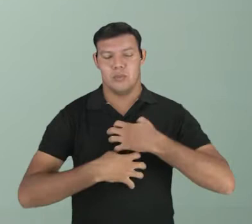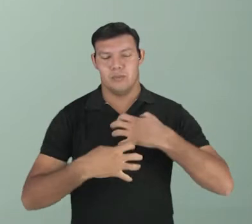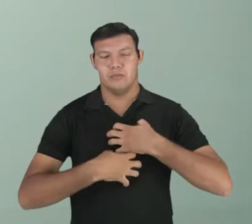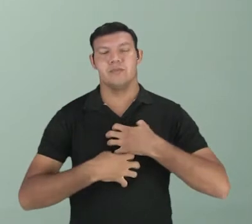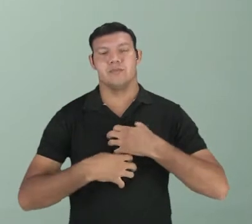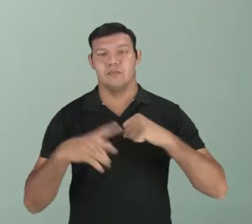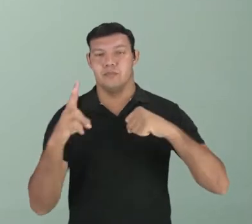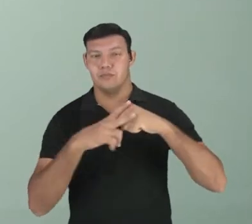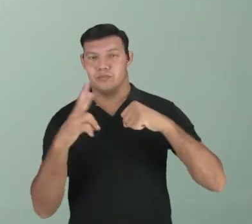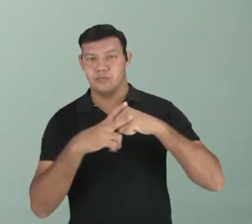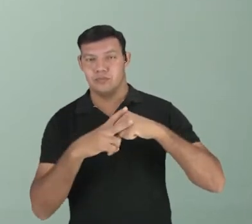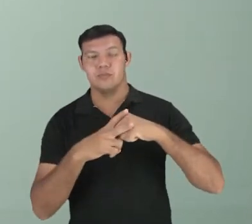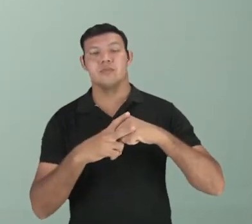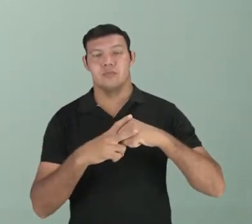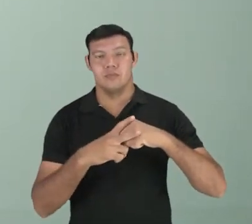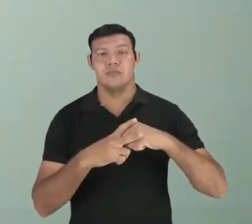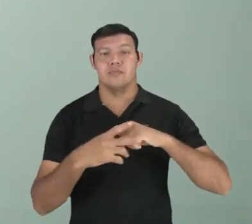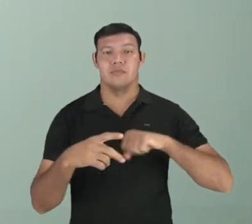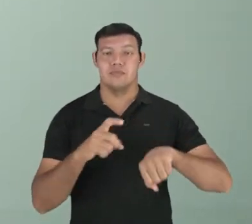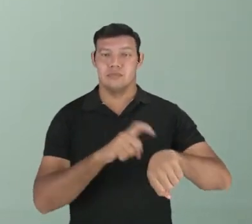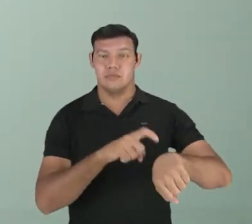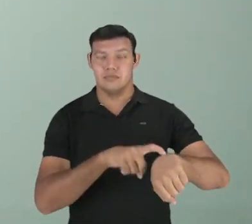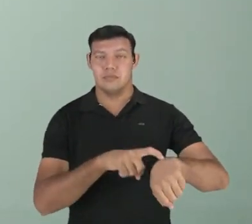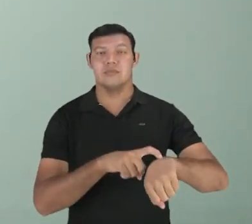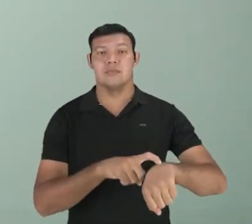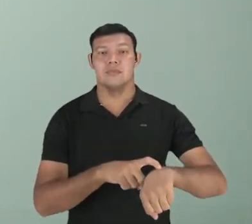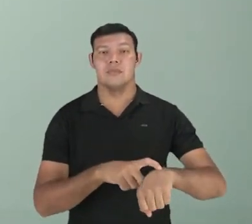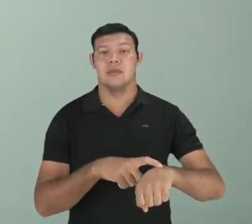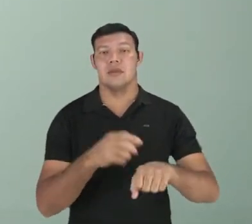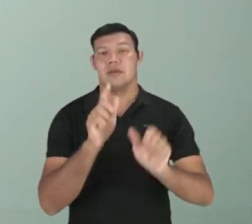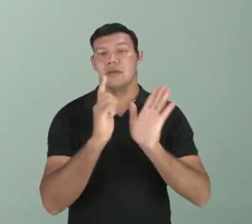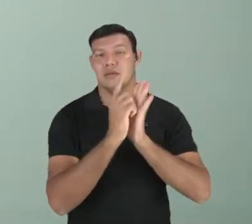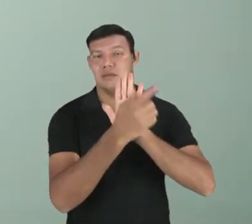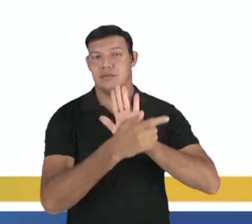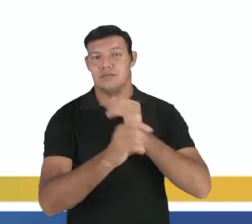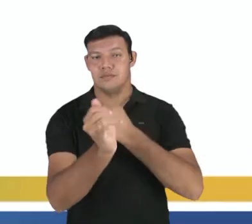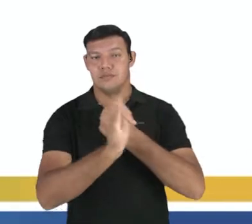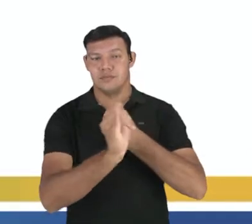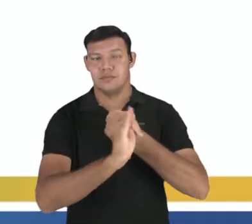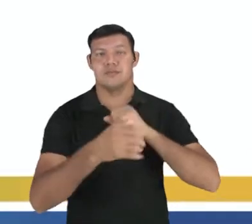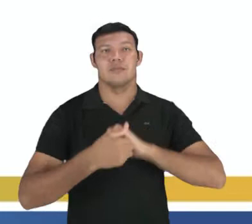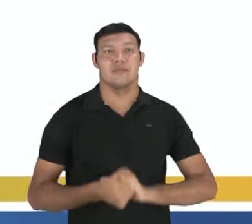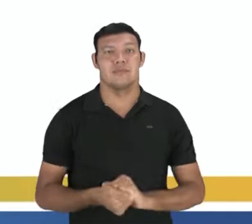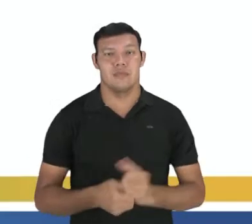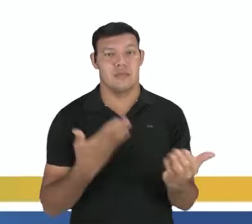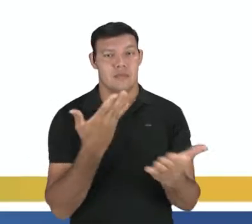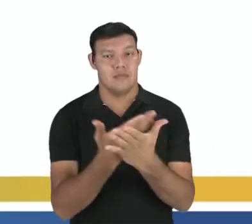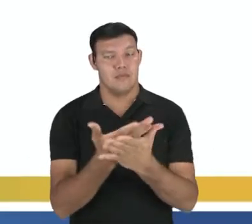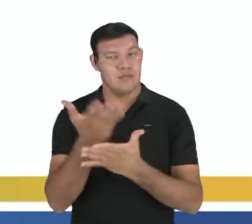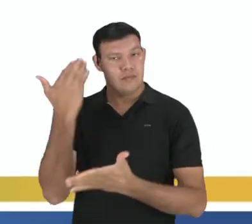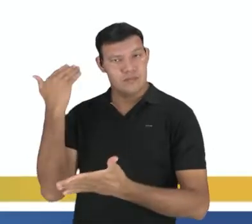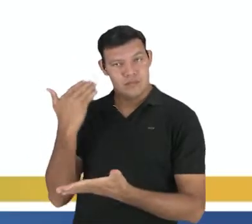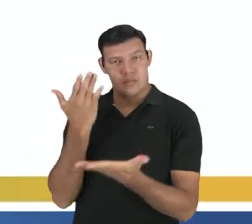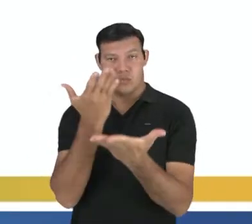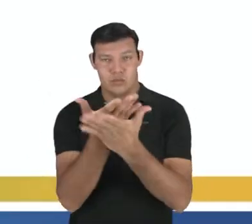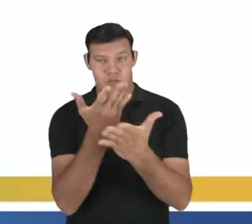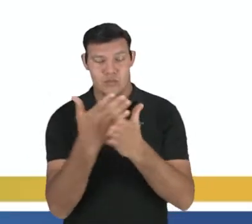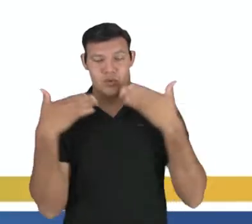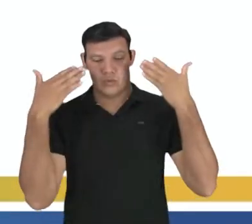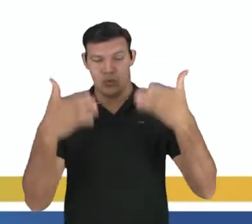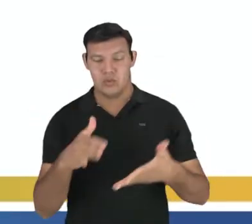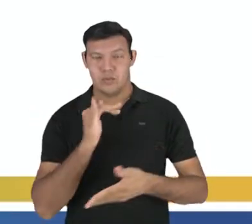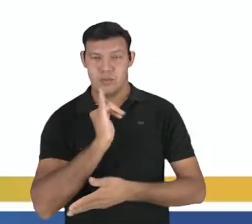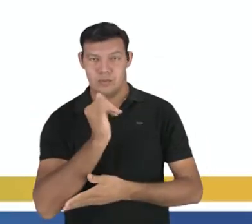tempos verbais no gênero crônica. Vamos lá entender um pouquinho. Na aula anterior, nós estudamos sobre o